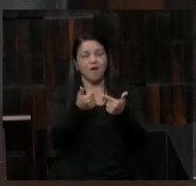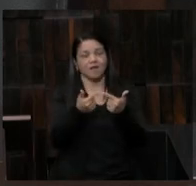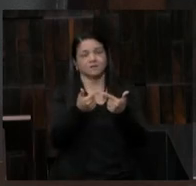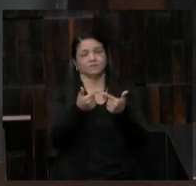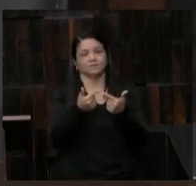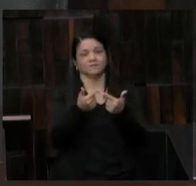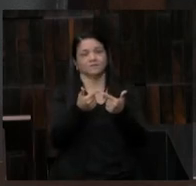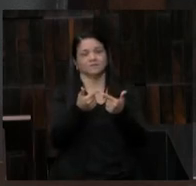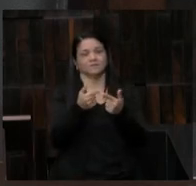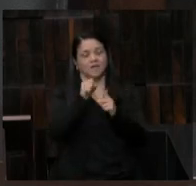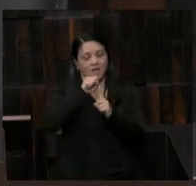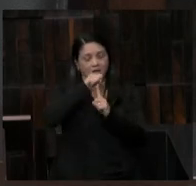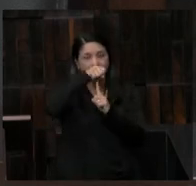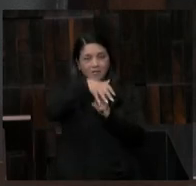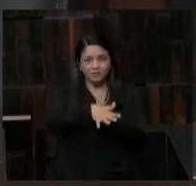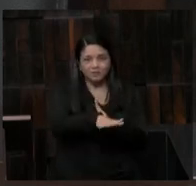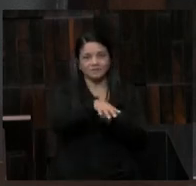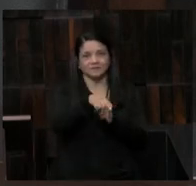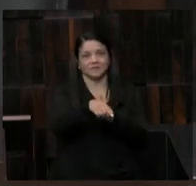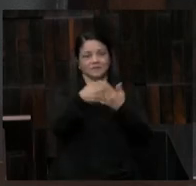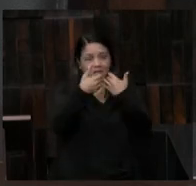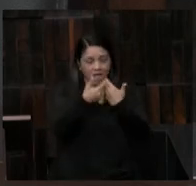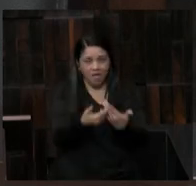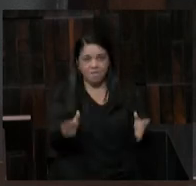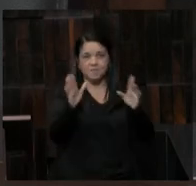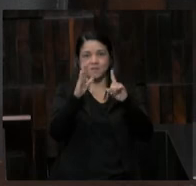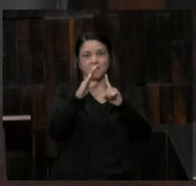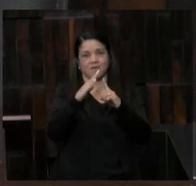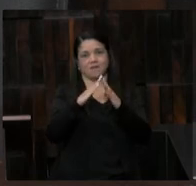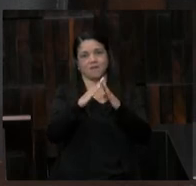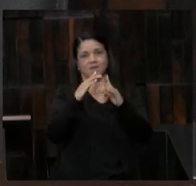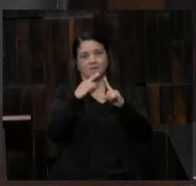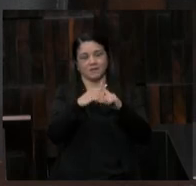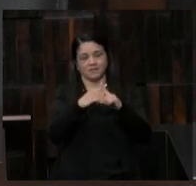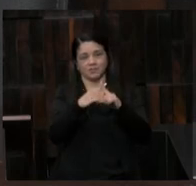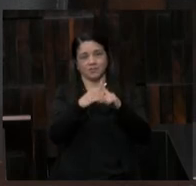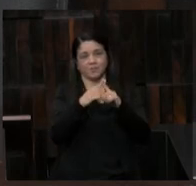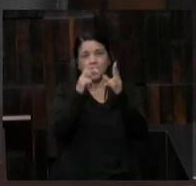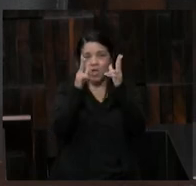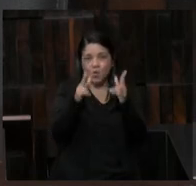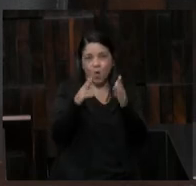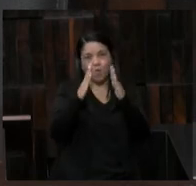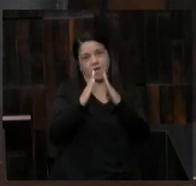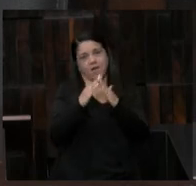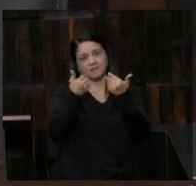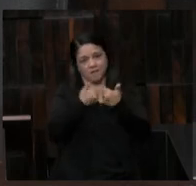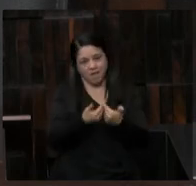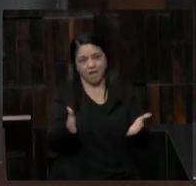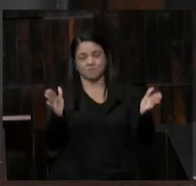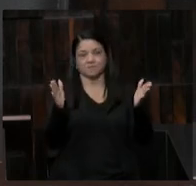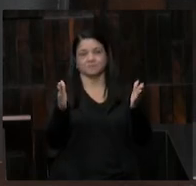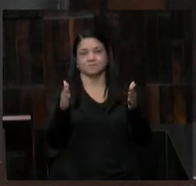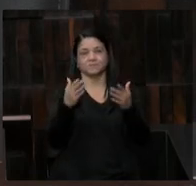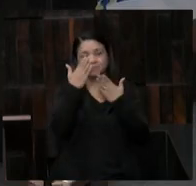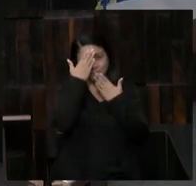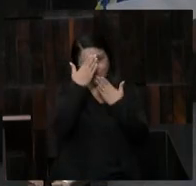arquidiocese, abrir as nossas portas, porque a gente está tendo, abrindo a nossa casa. Muito obrigado a todos.